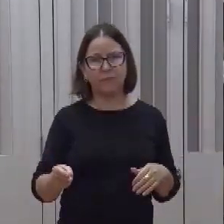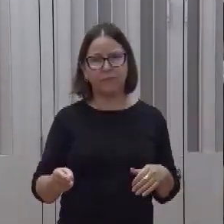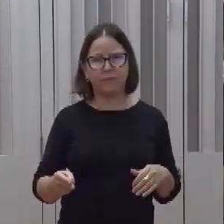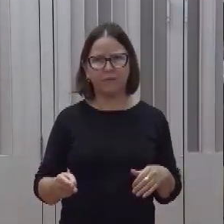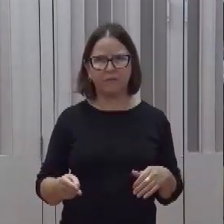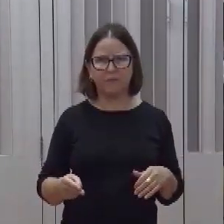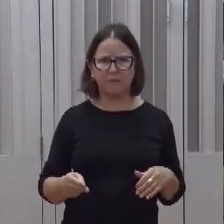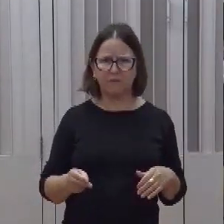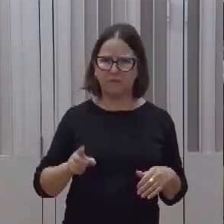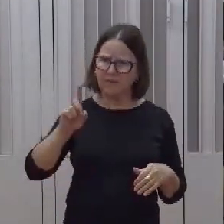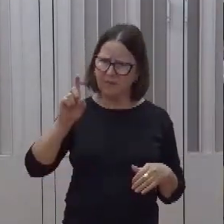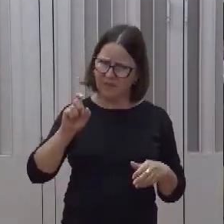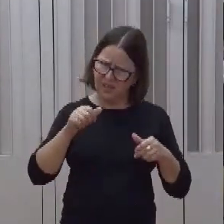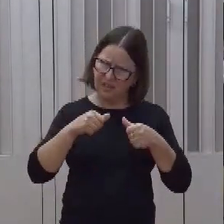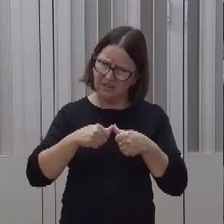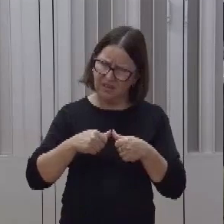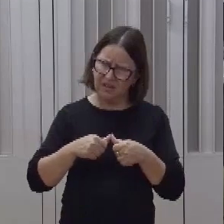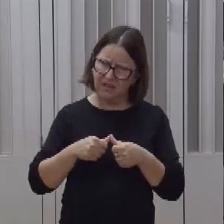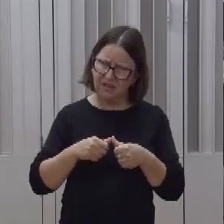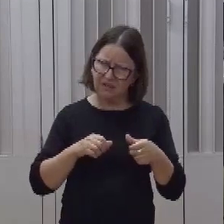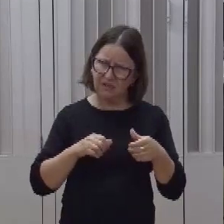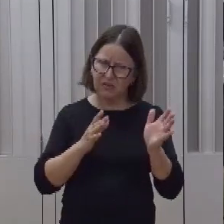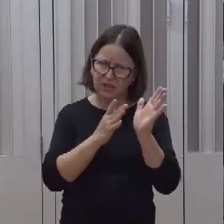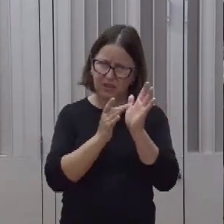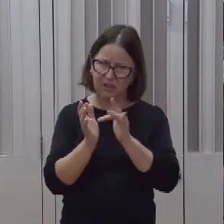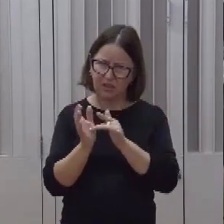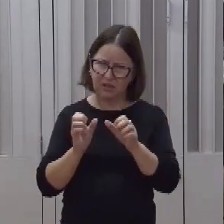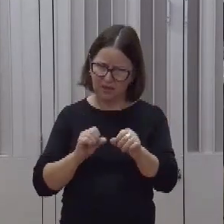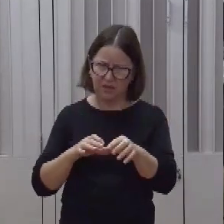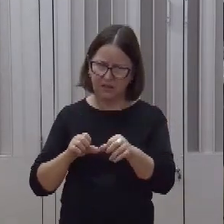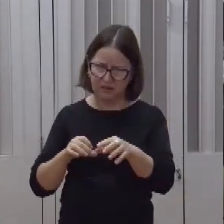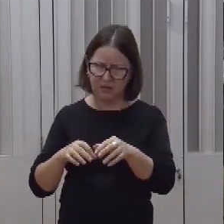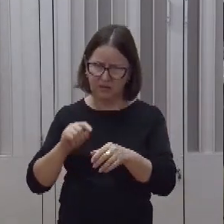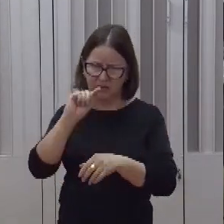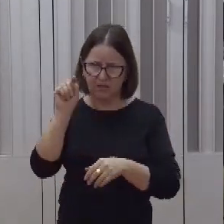Será esse o ensino de Jesus?